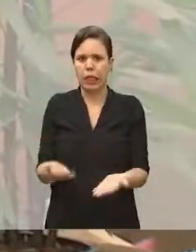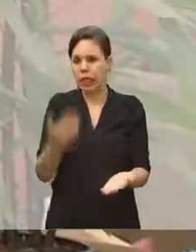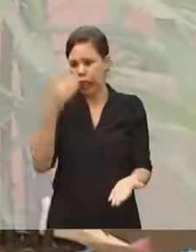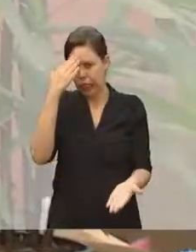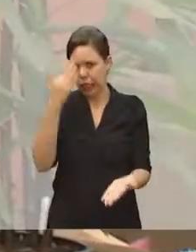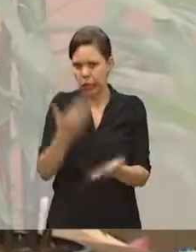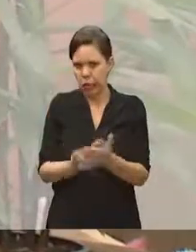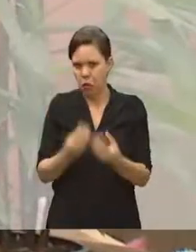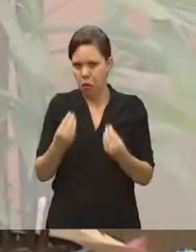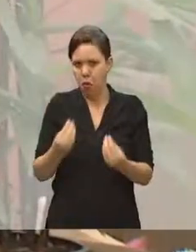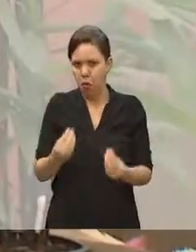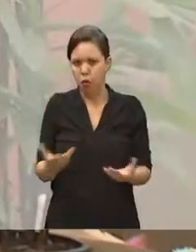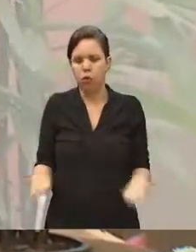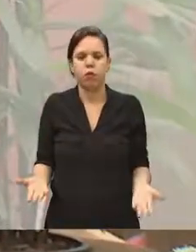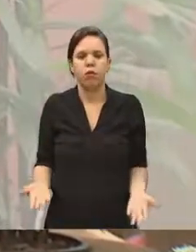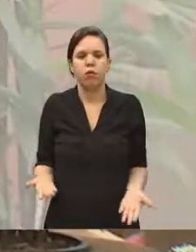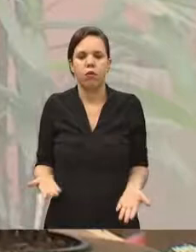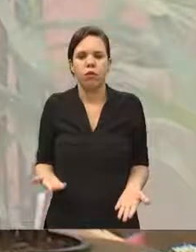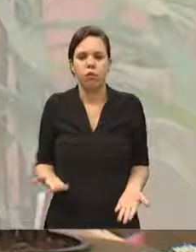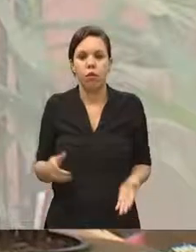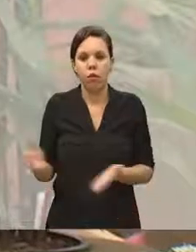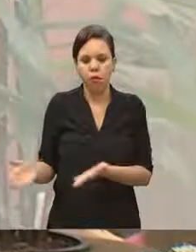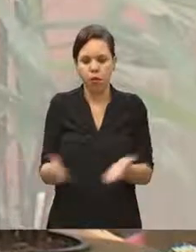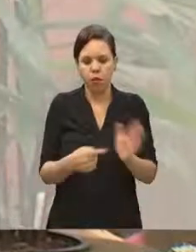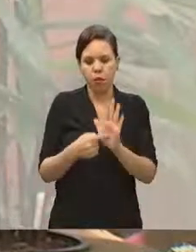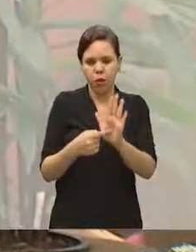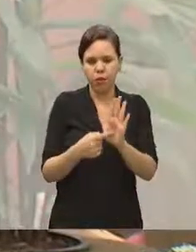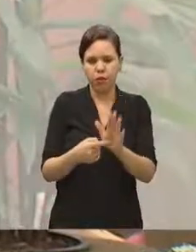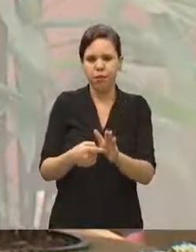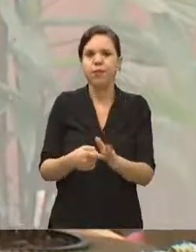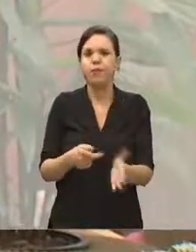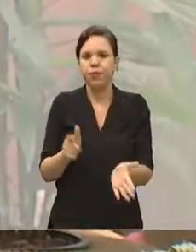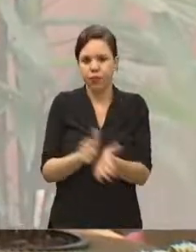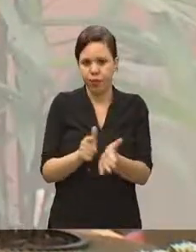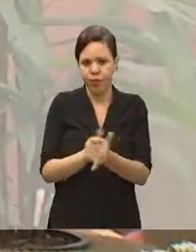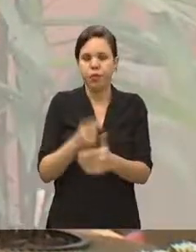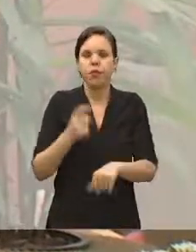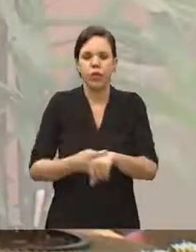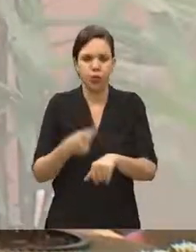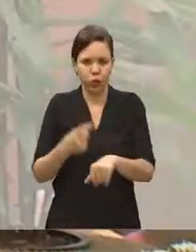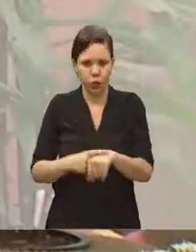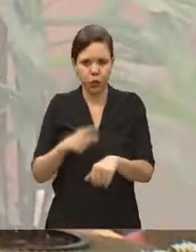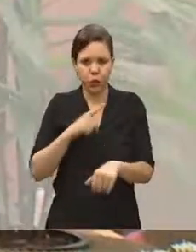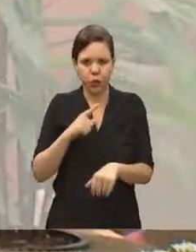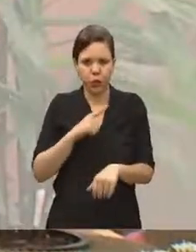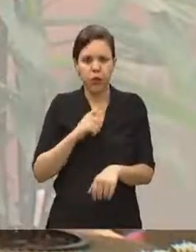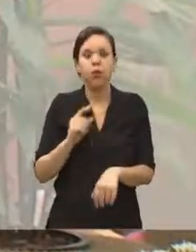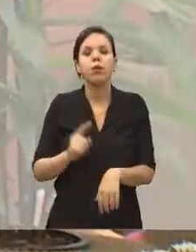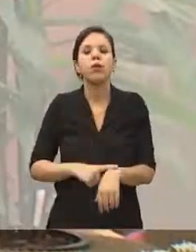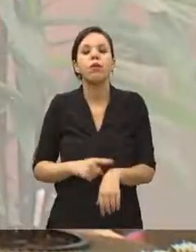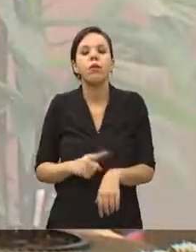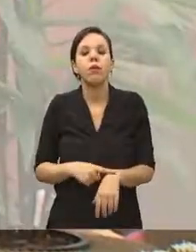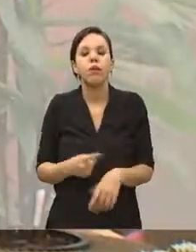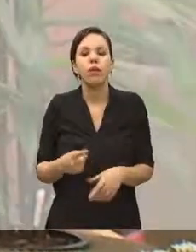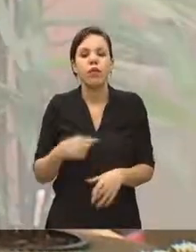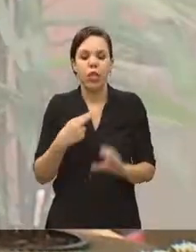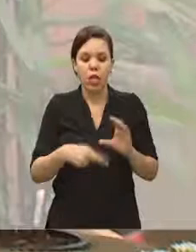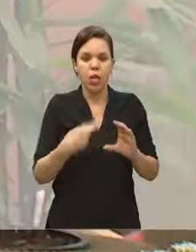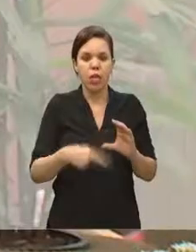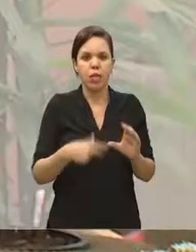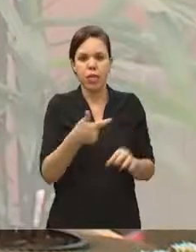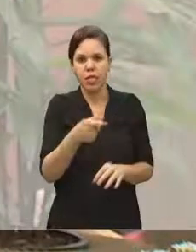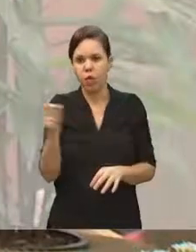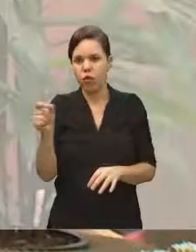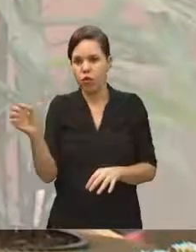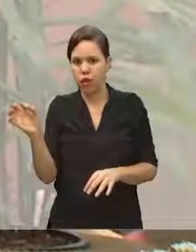acreditar, não é? Então foi por isso que a gente trouxe, até porque o papelão, ele tem um ciclo fechado, você recicla ele,